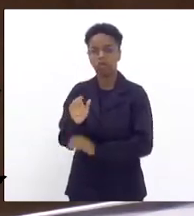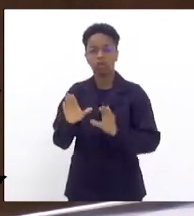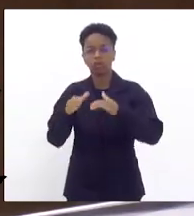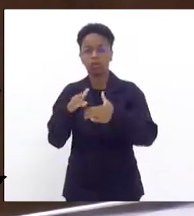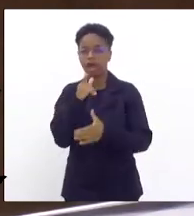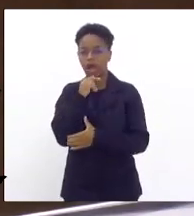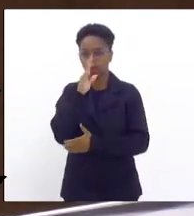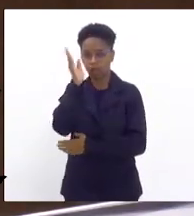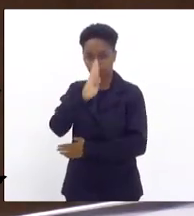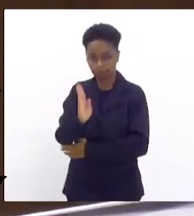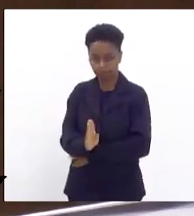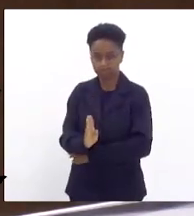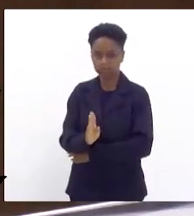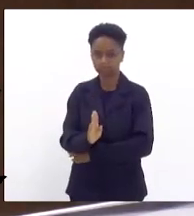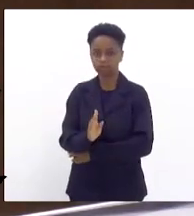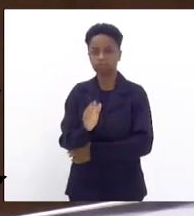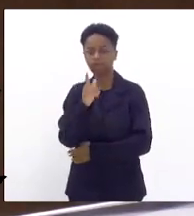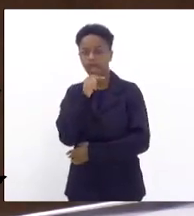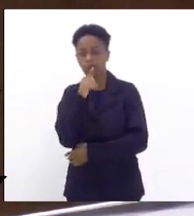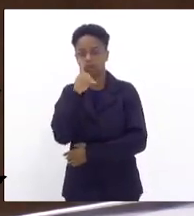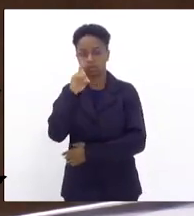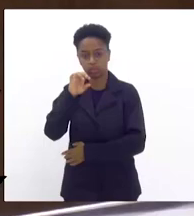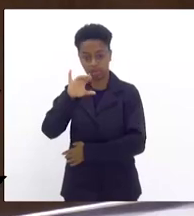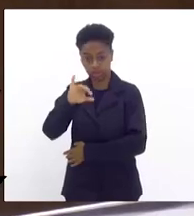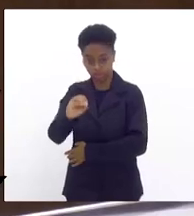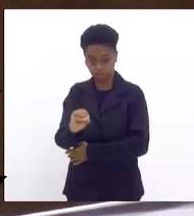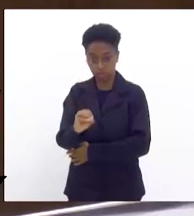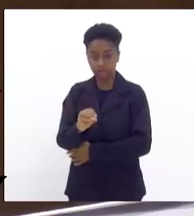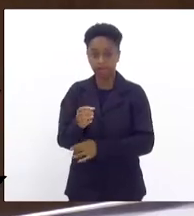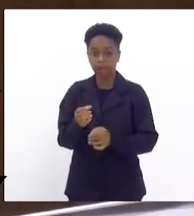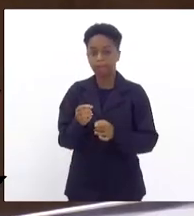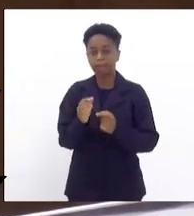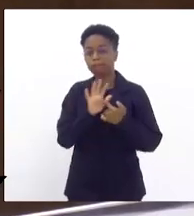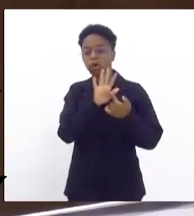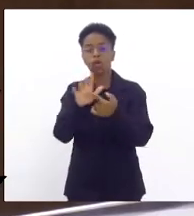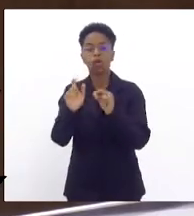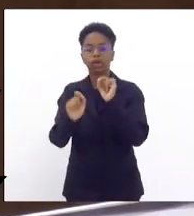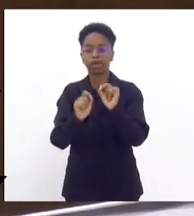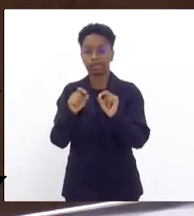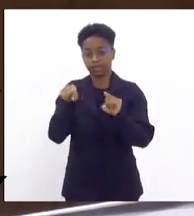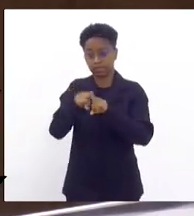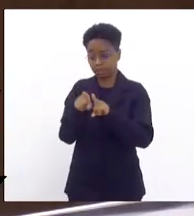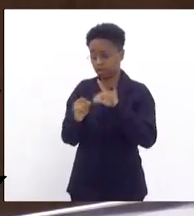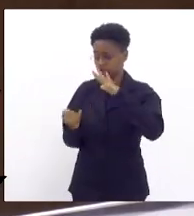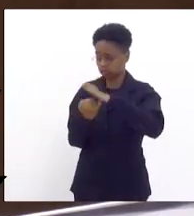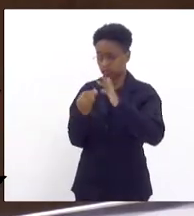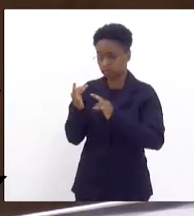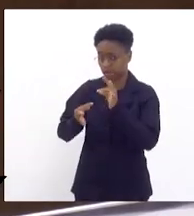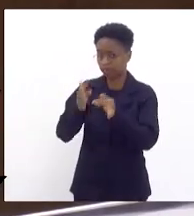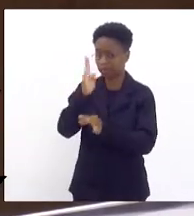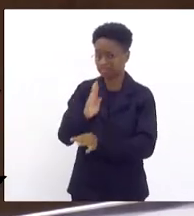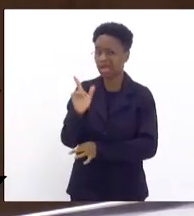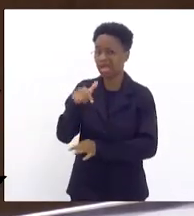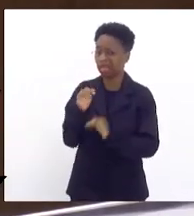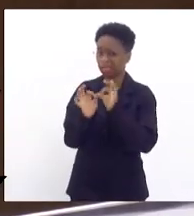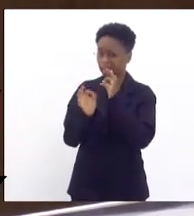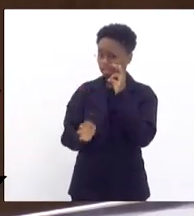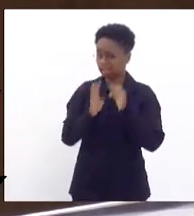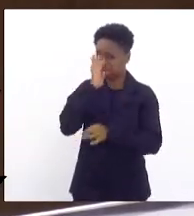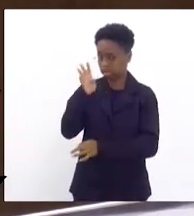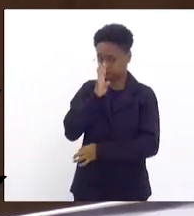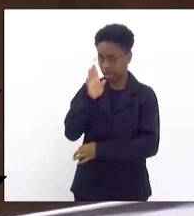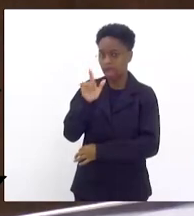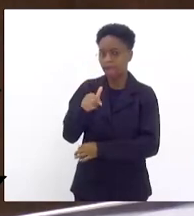do Brasil, que é da Mais Saneamento, eles venderam a ideia, inclusive esse Instituto Trata Brasil, que é uma falácia, que é financiado pelos